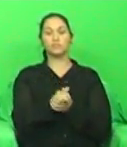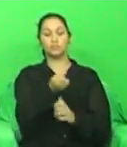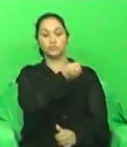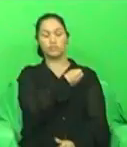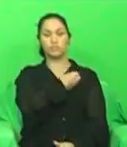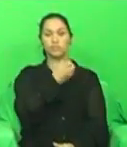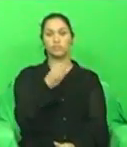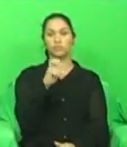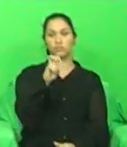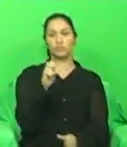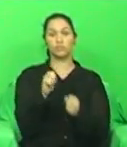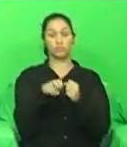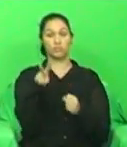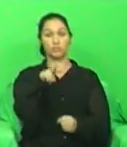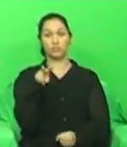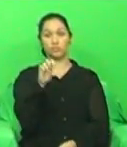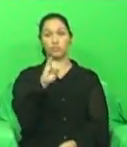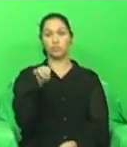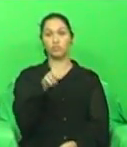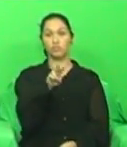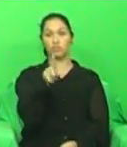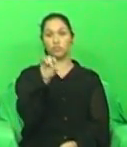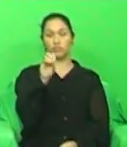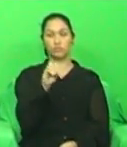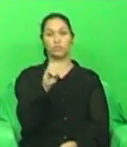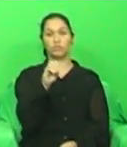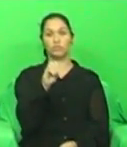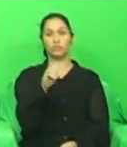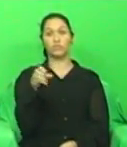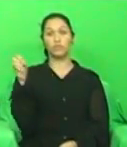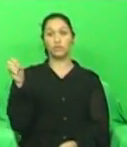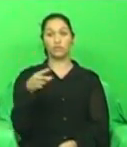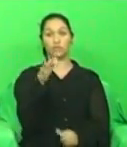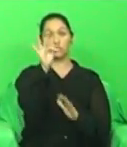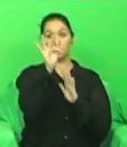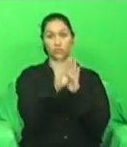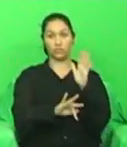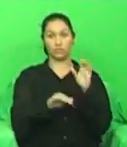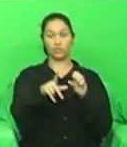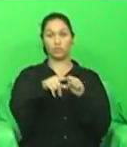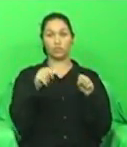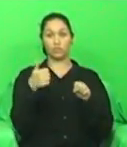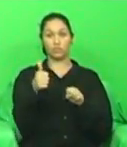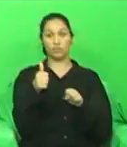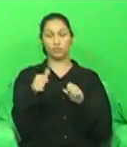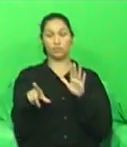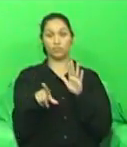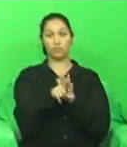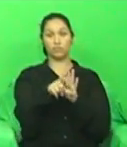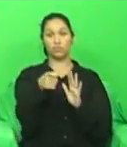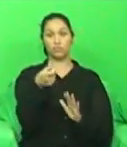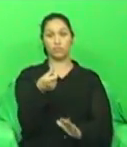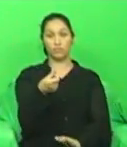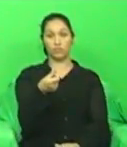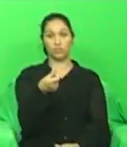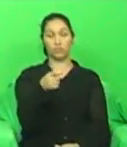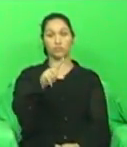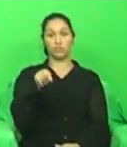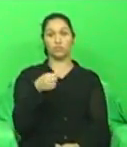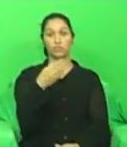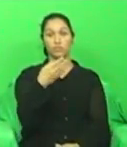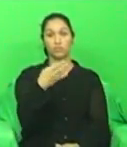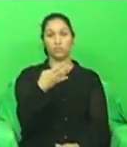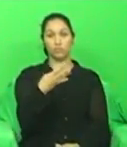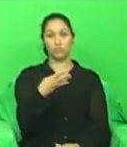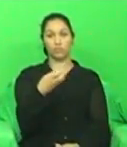proposto pelo vereador júlio caminhos que que dá nova redação ao artigo 1º da lei 6740 outro